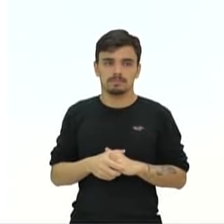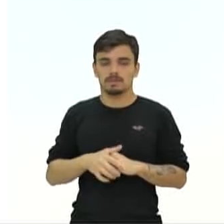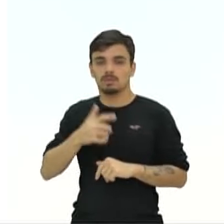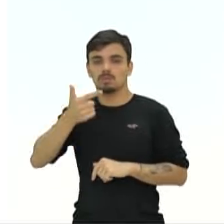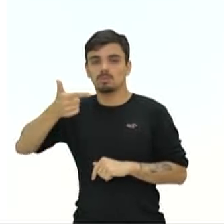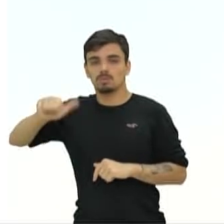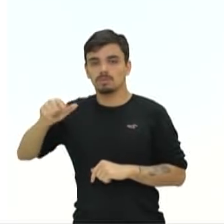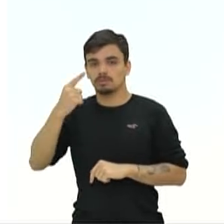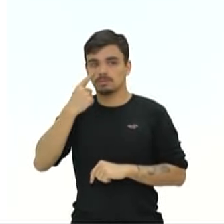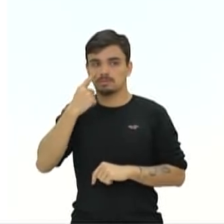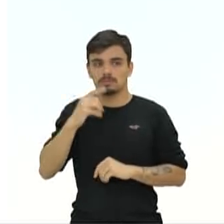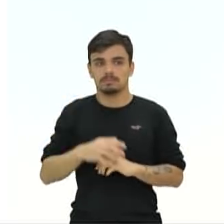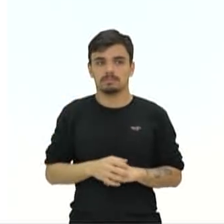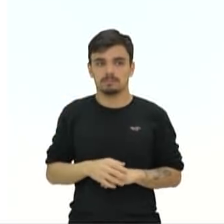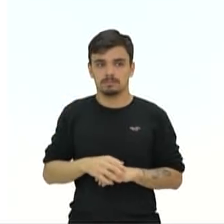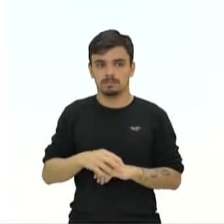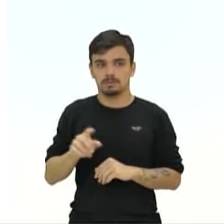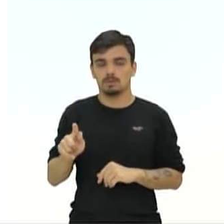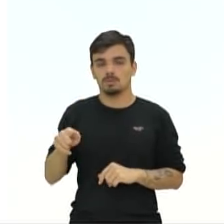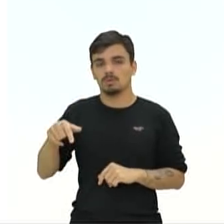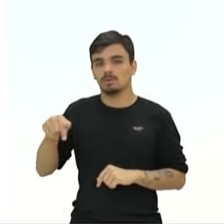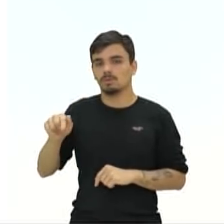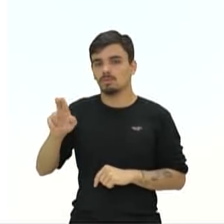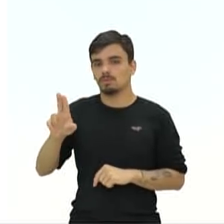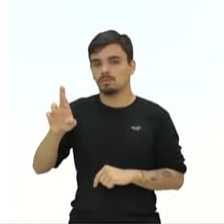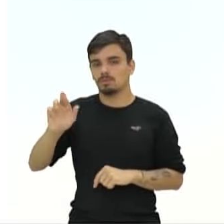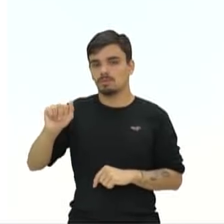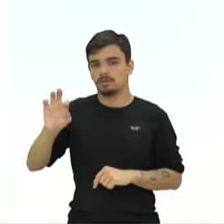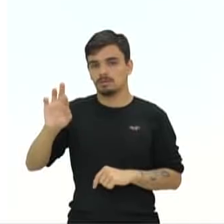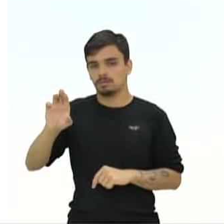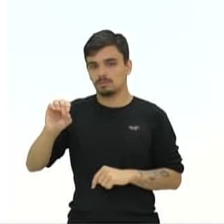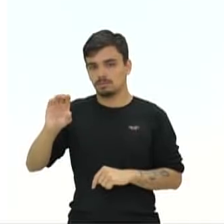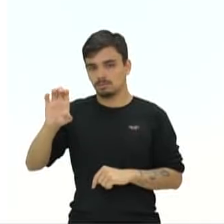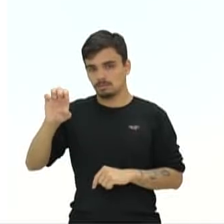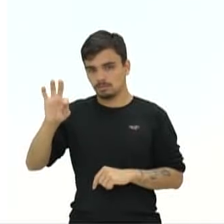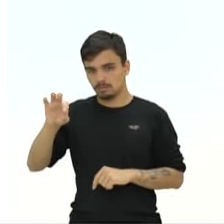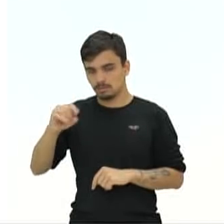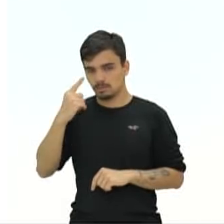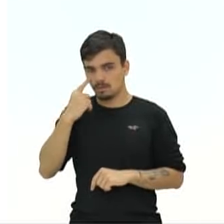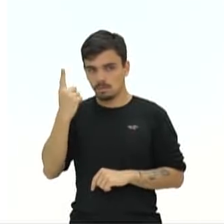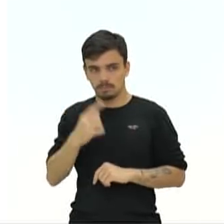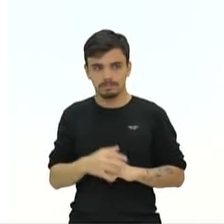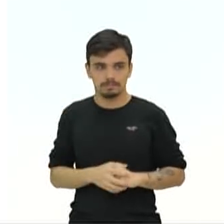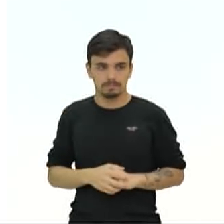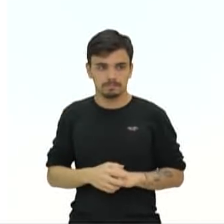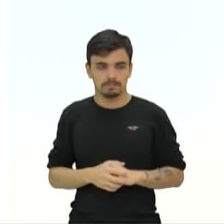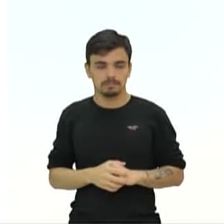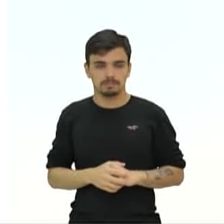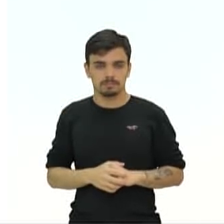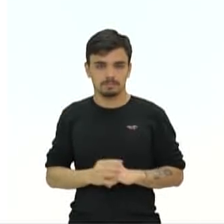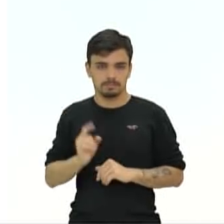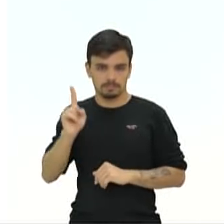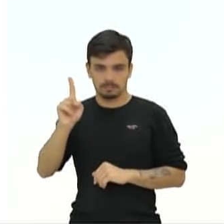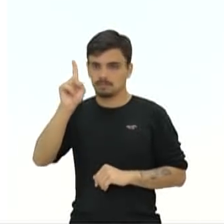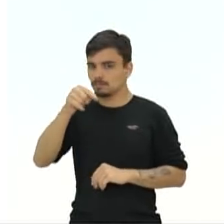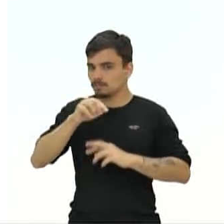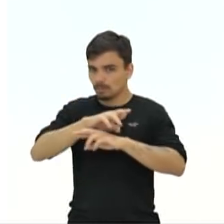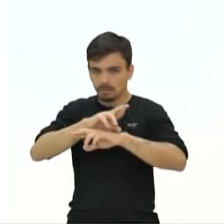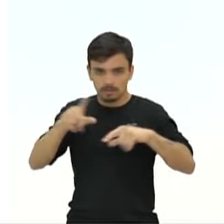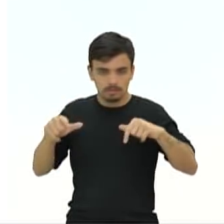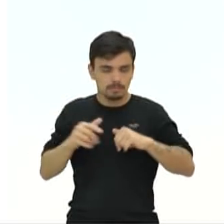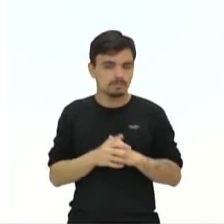Próxima fase, o 400, olha lá, Sandro Botticelli, a obra A Calúnia dos Ápios. Olha, aqui já é